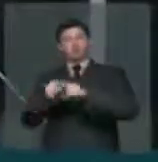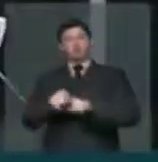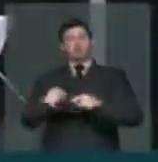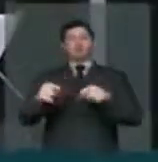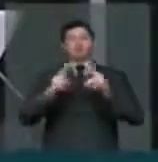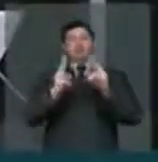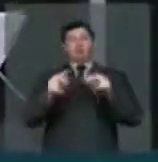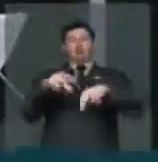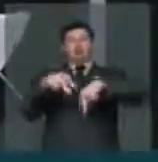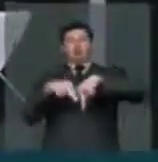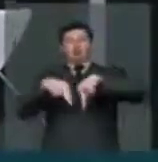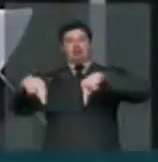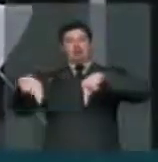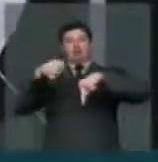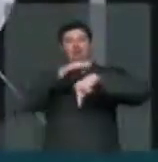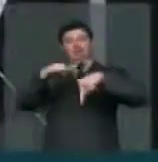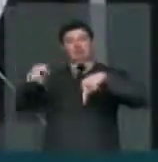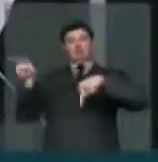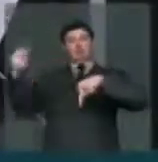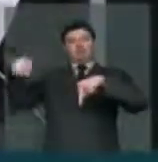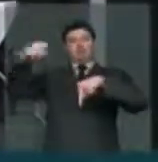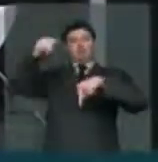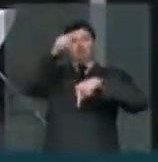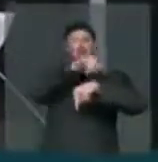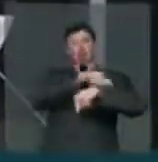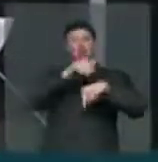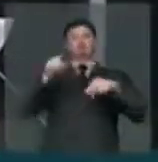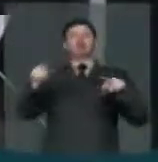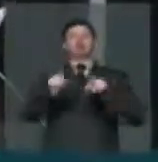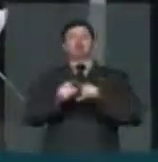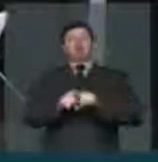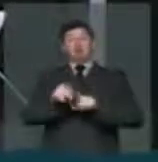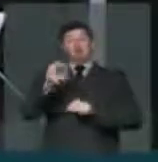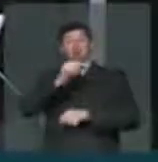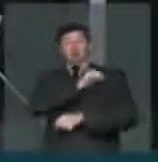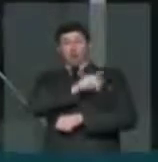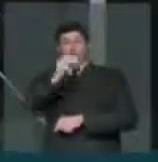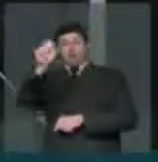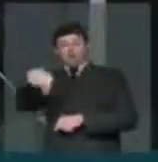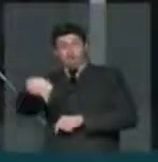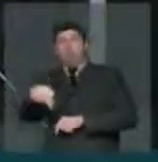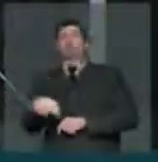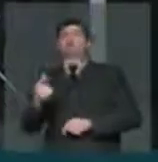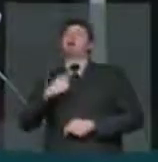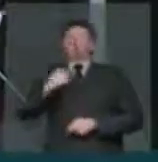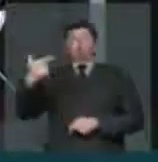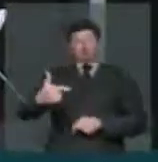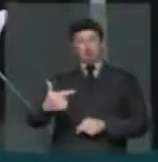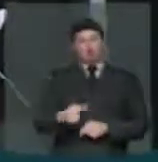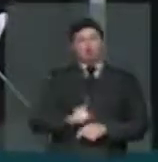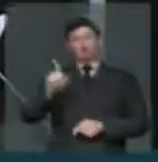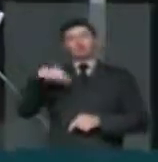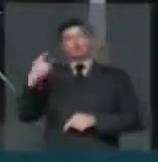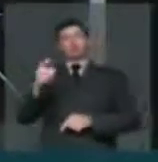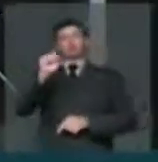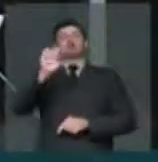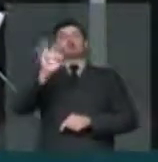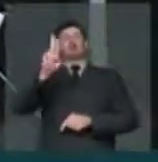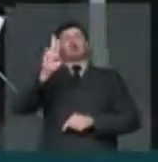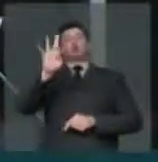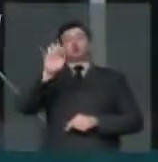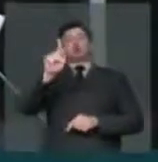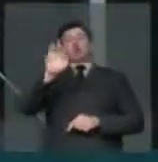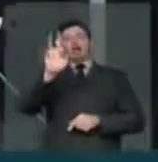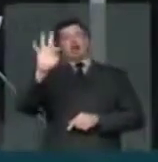Jogos Pan-Americanos no Rio de Janeiro, foi a 2ª por equipes. No mesmo ano, no Mundial de Stuttgart, a atleta conquistou